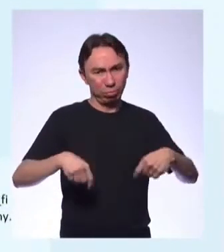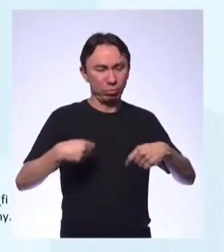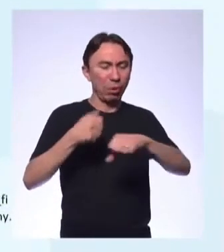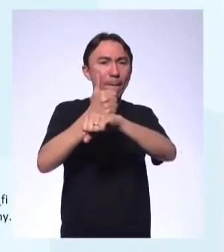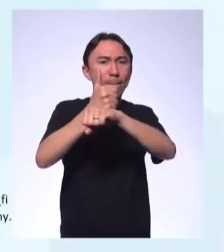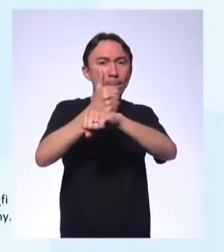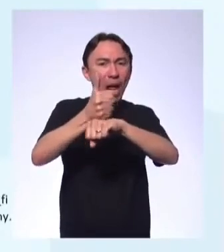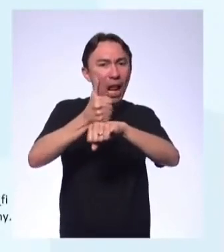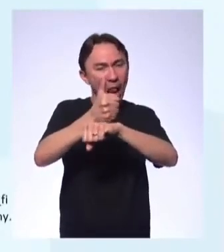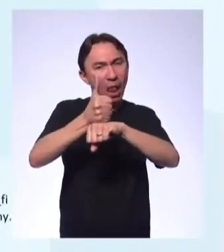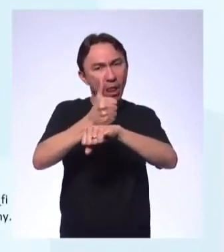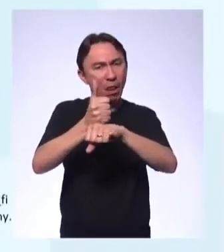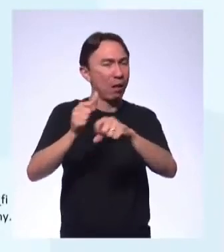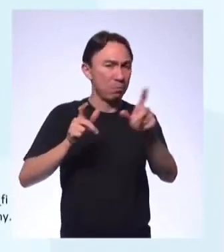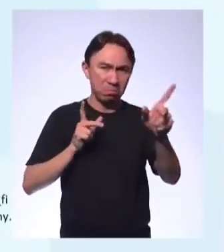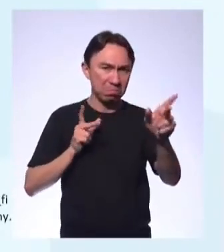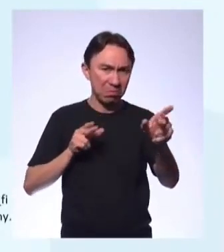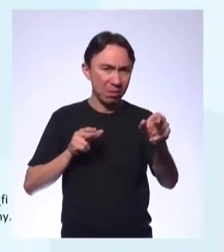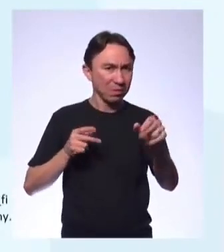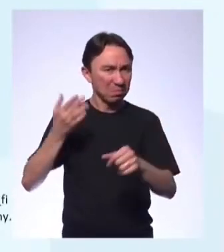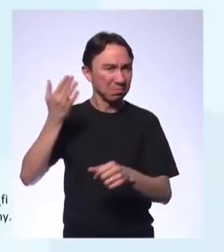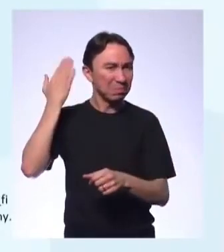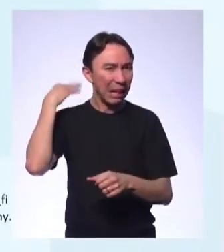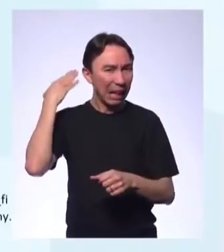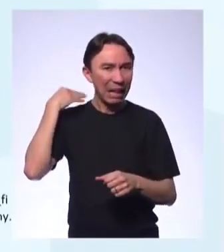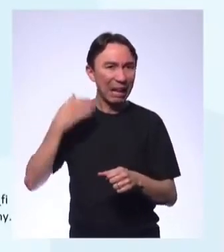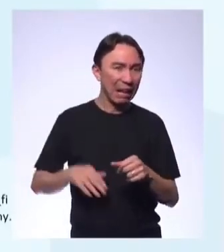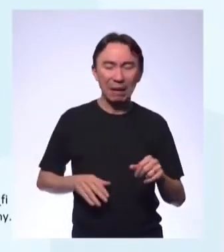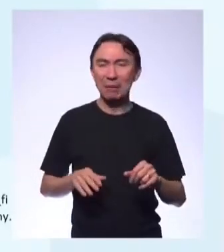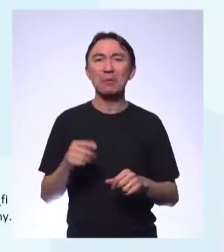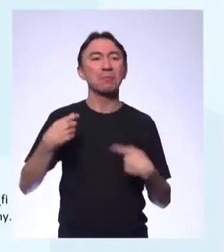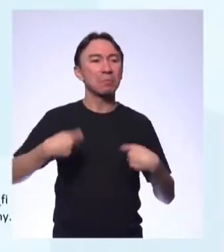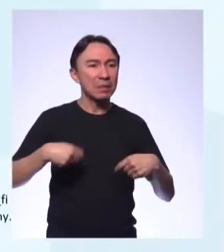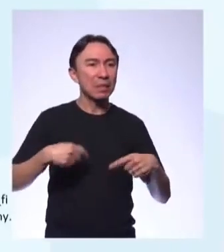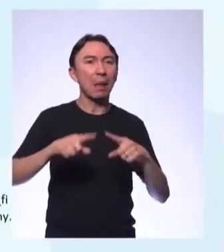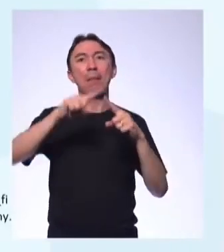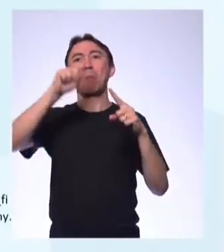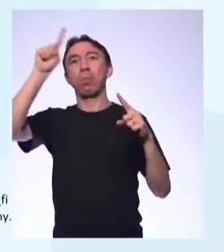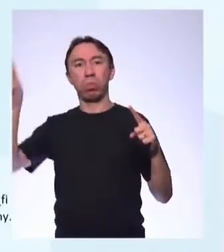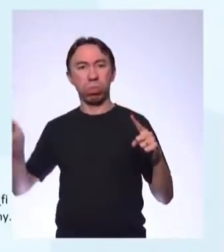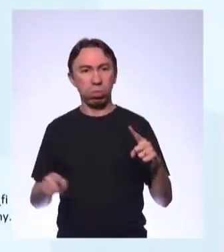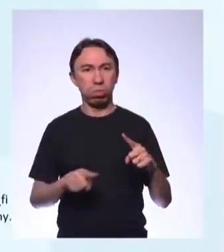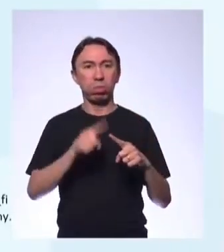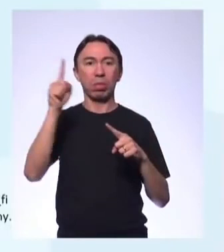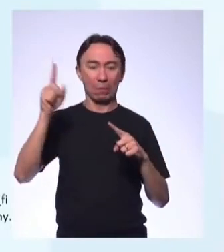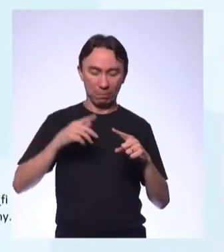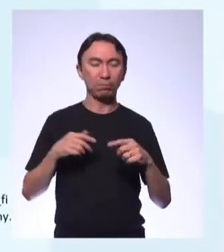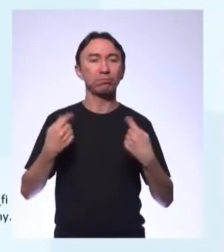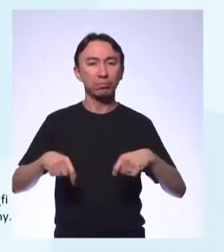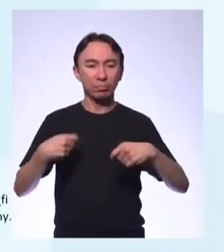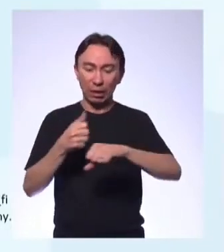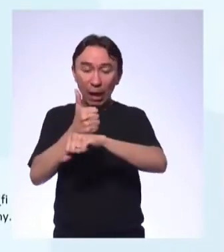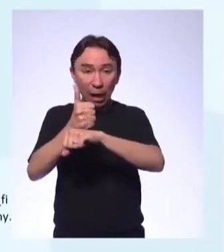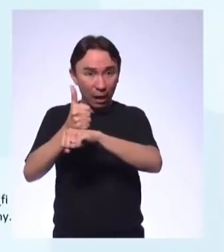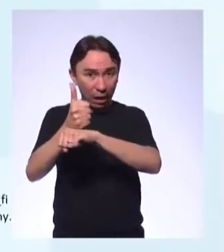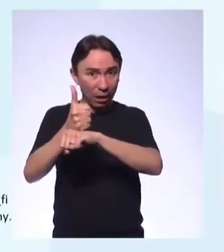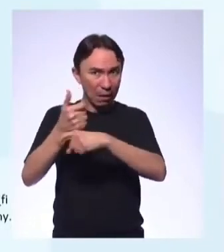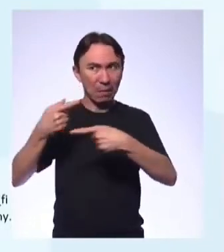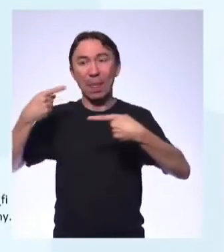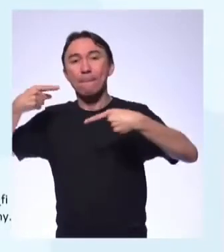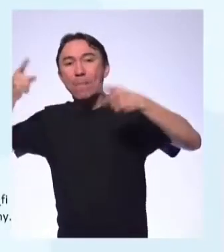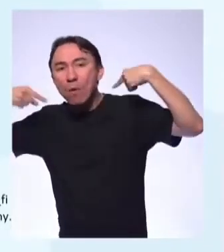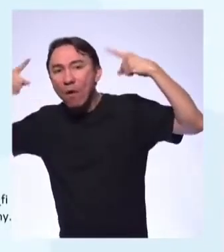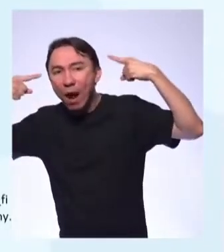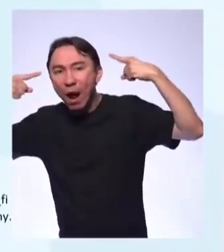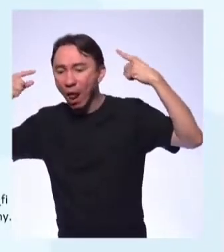como a fiandeira, ela sabe operar a roca, ela sabe transformar o produto, né, a lã de ovelha, em fio. Então,